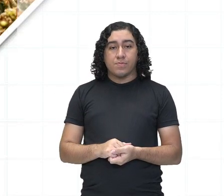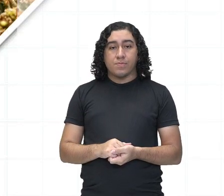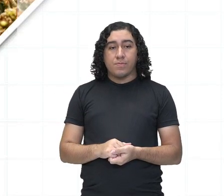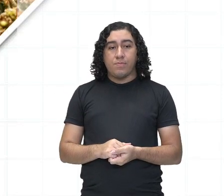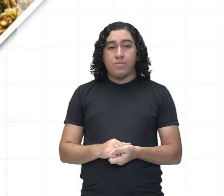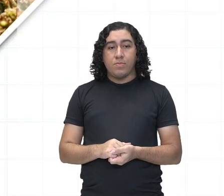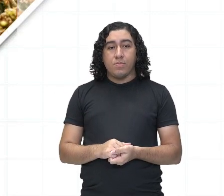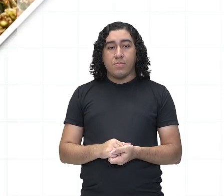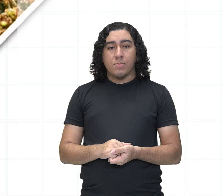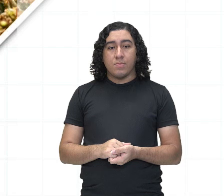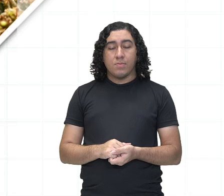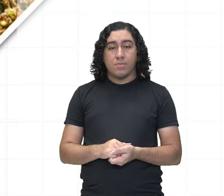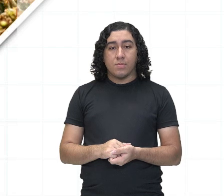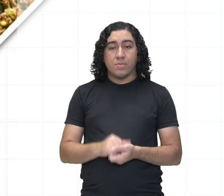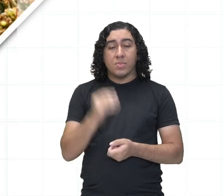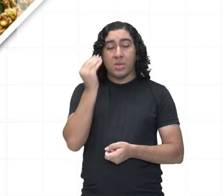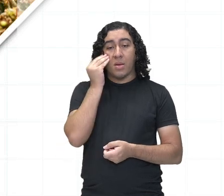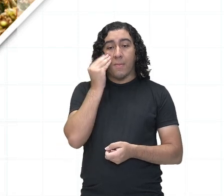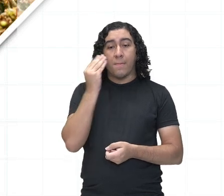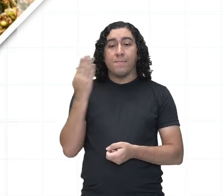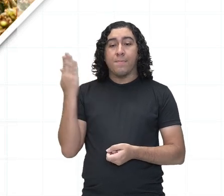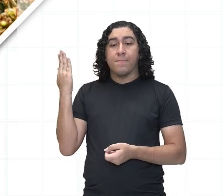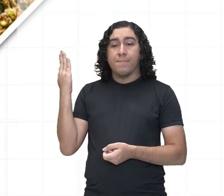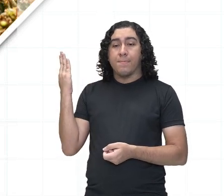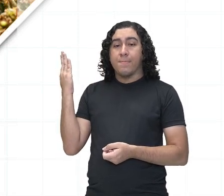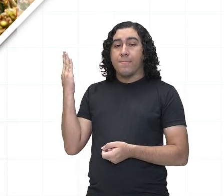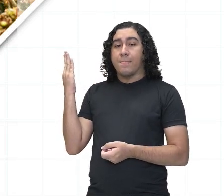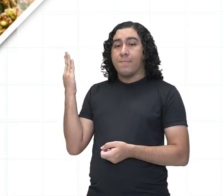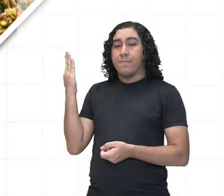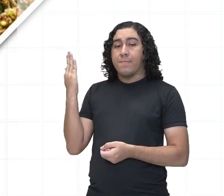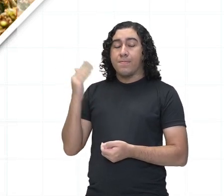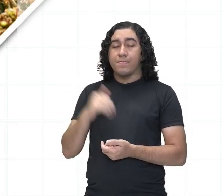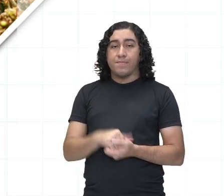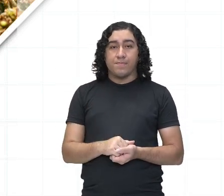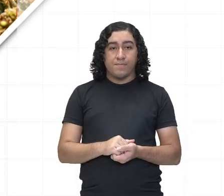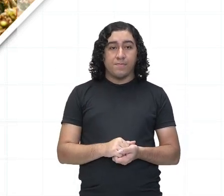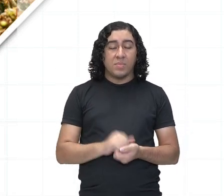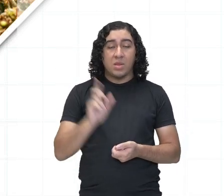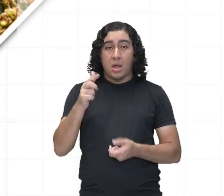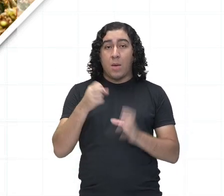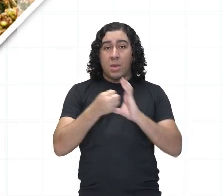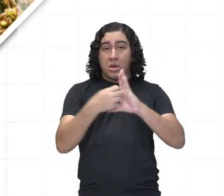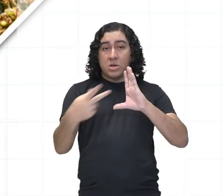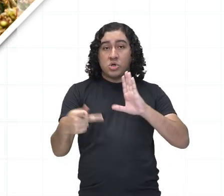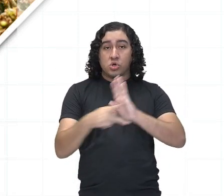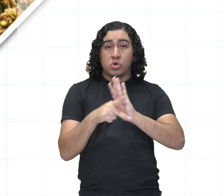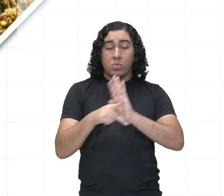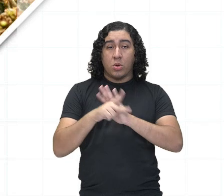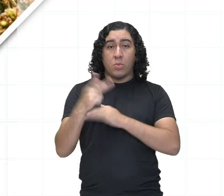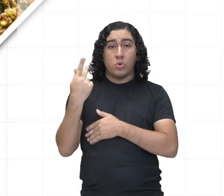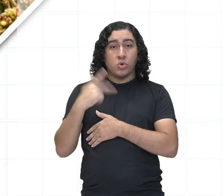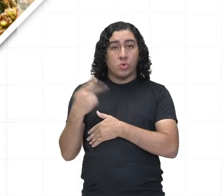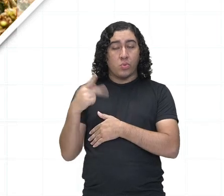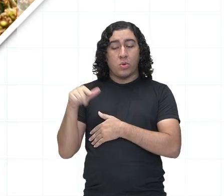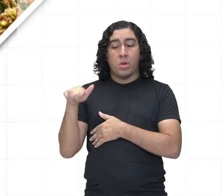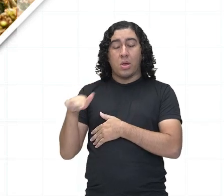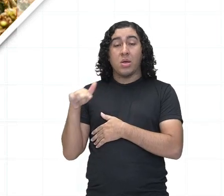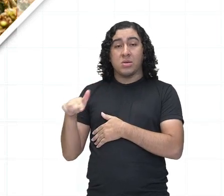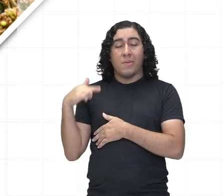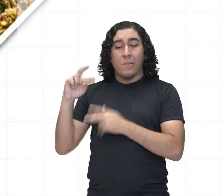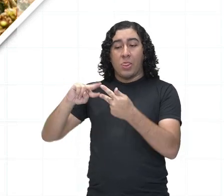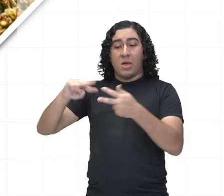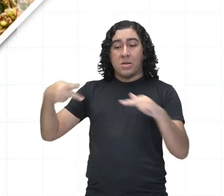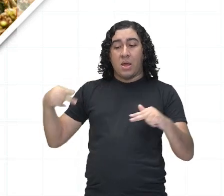algumas flores e frutos. Vejam que é uma característica evolutiva das angiospermas.